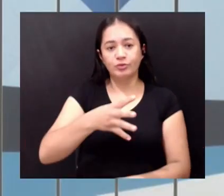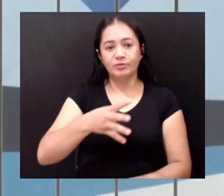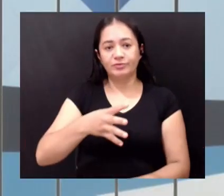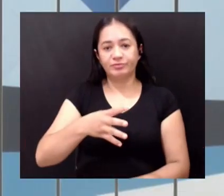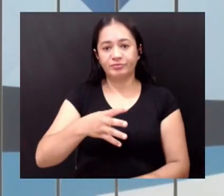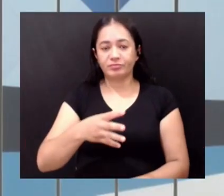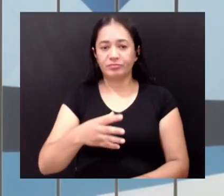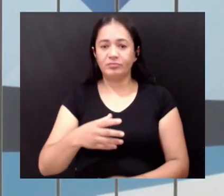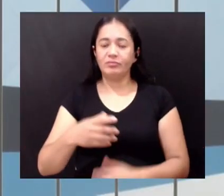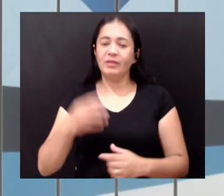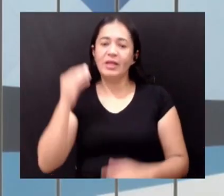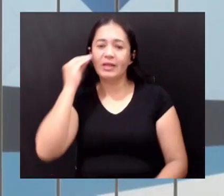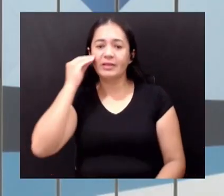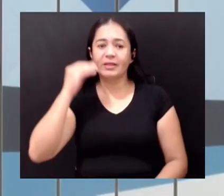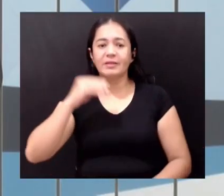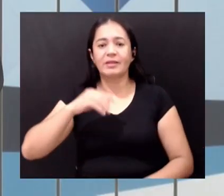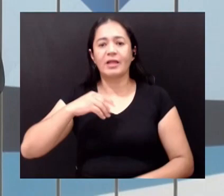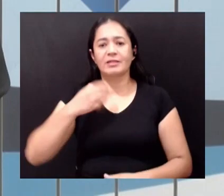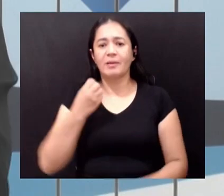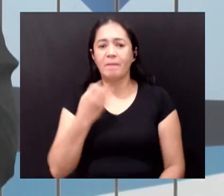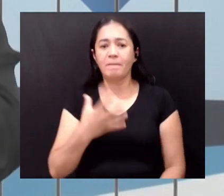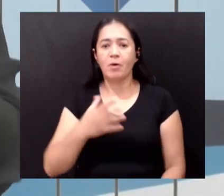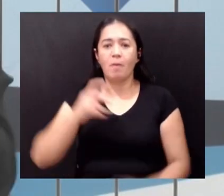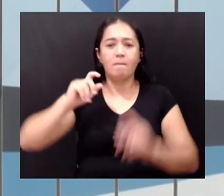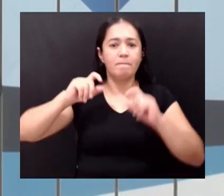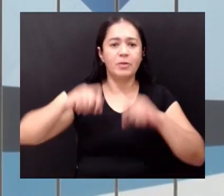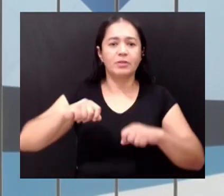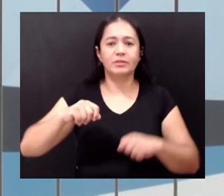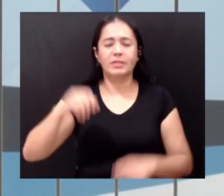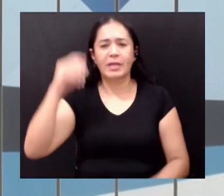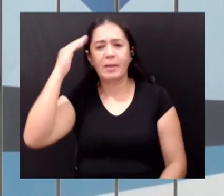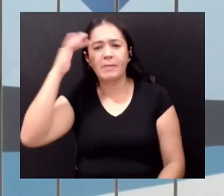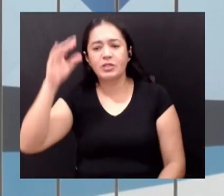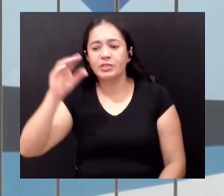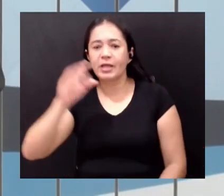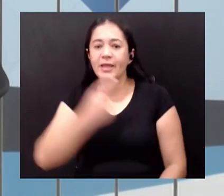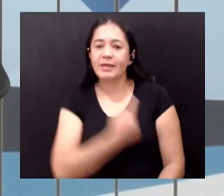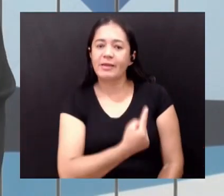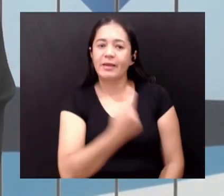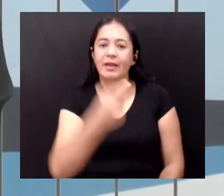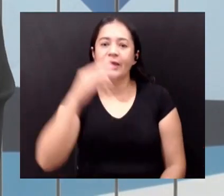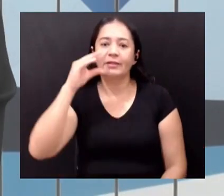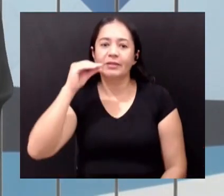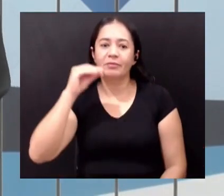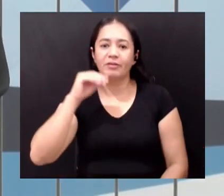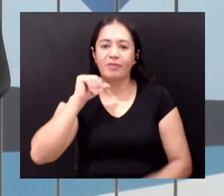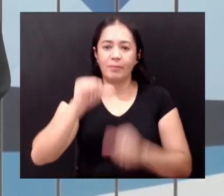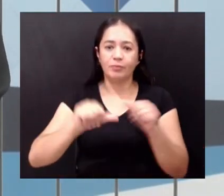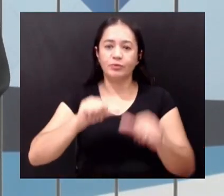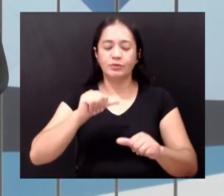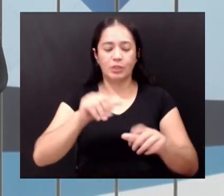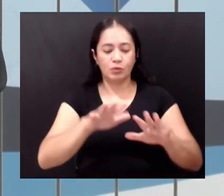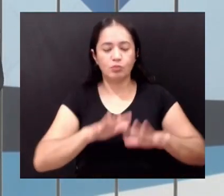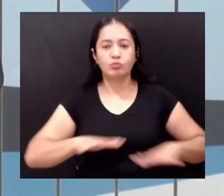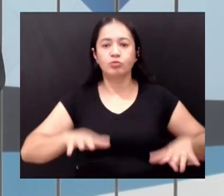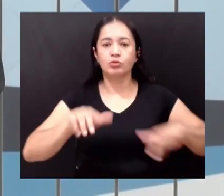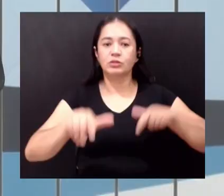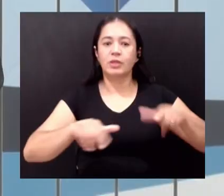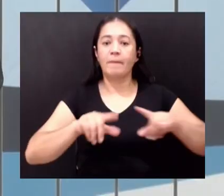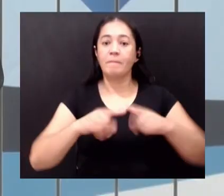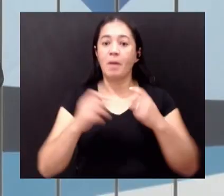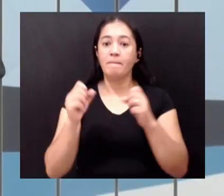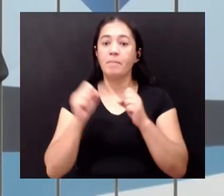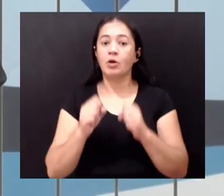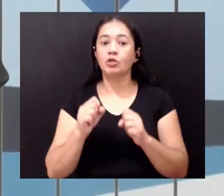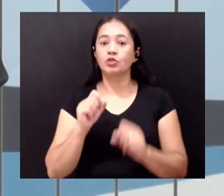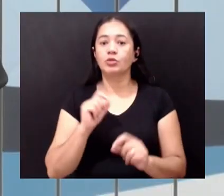possível, né? Não dá para imaginar que cada colaborador ali vai transformar o seu ambiente de trabalho, mas ele pode transformar no seu dia a dia,